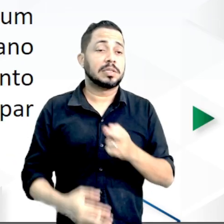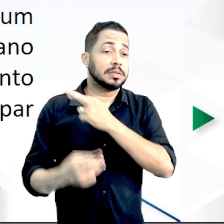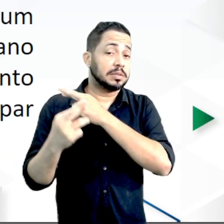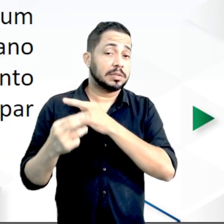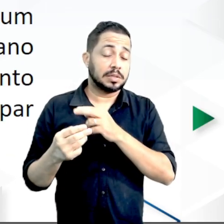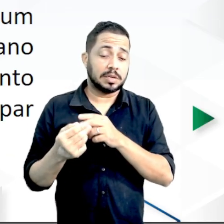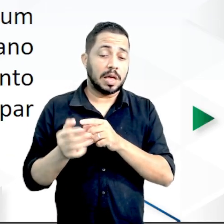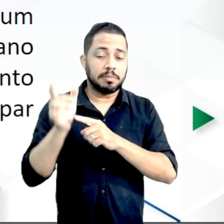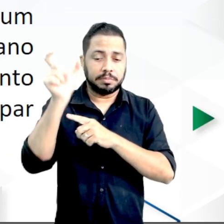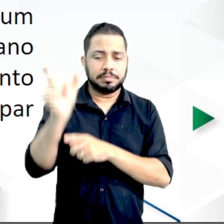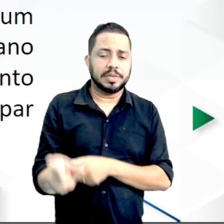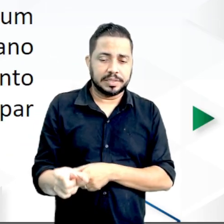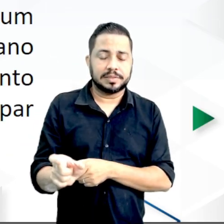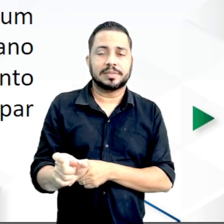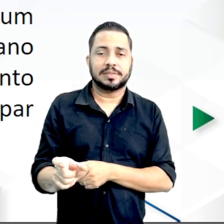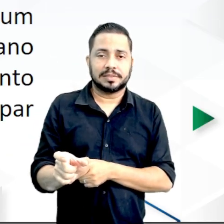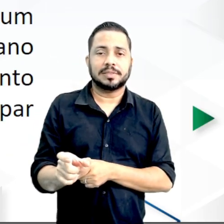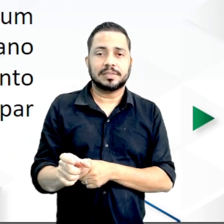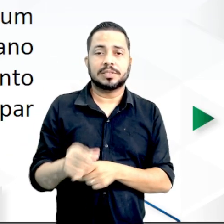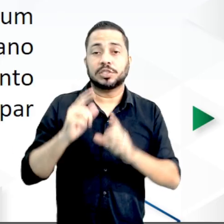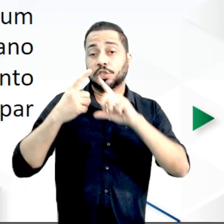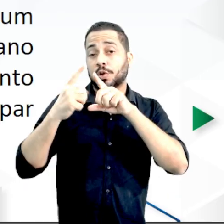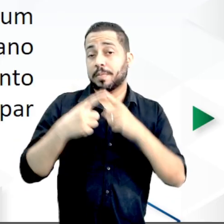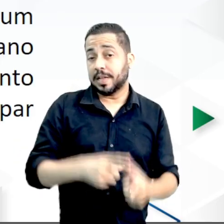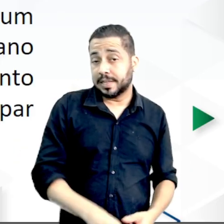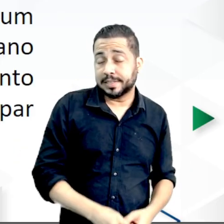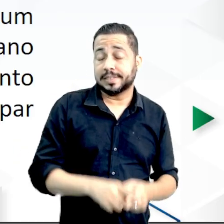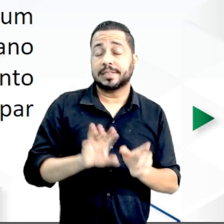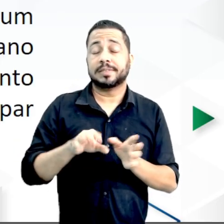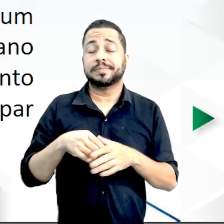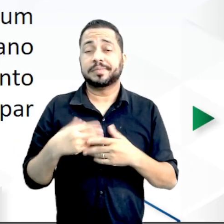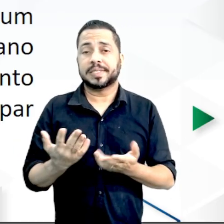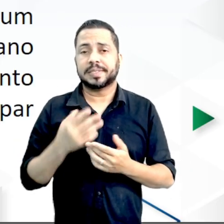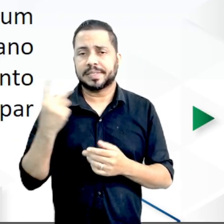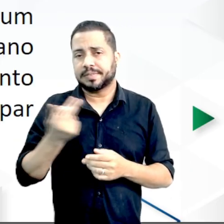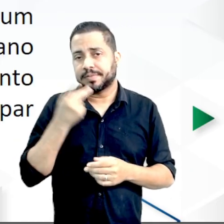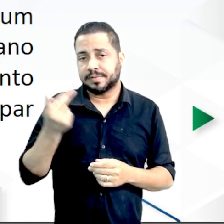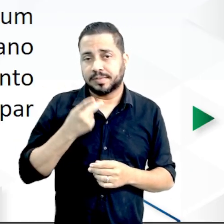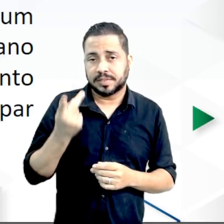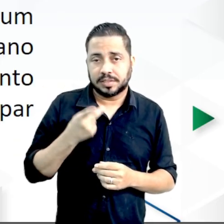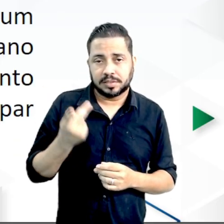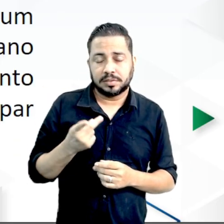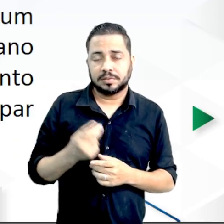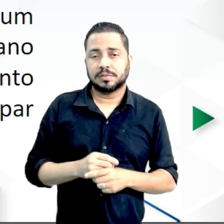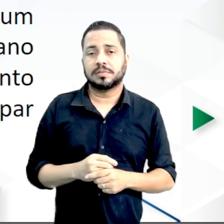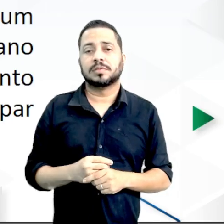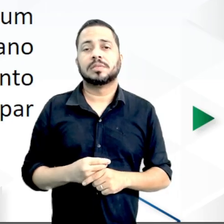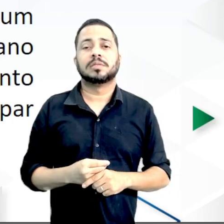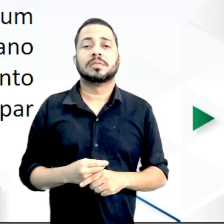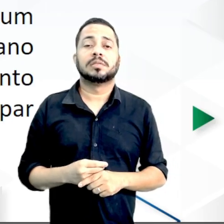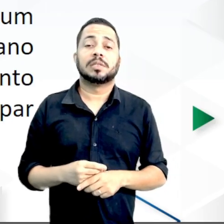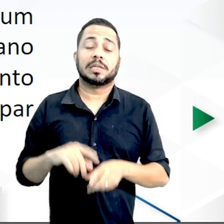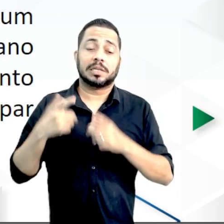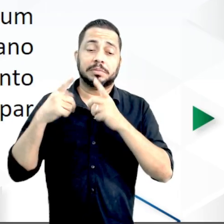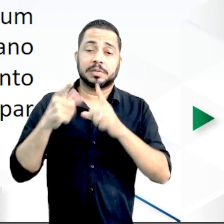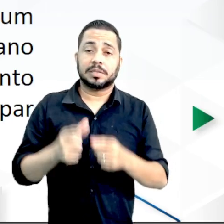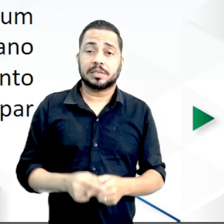representação geométrica, mas aí a gente está falando para você, né? Legalmente seria a